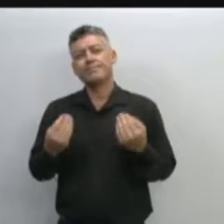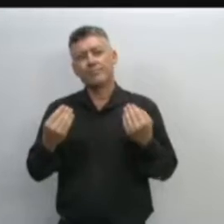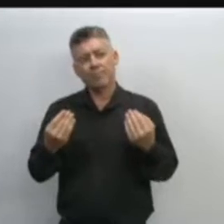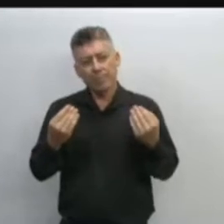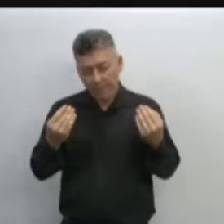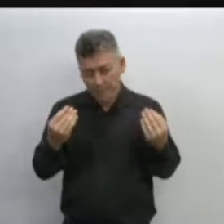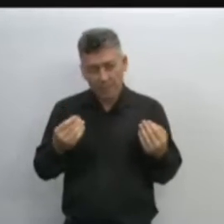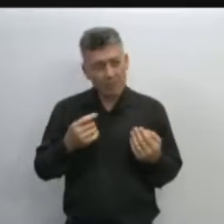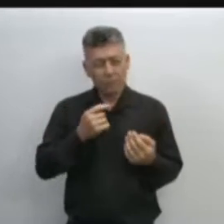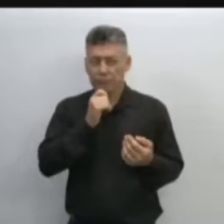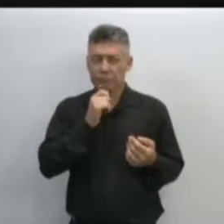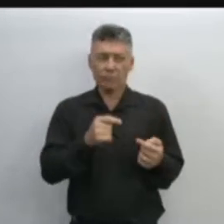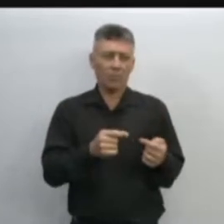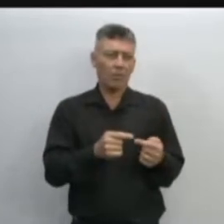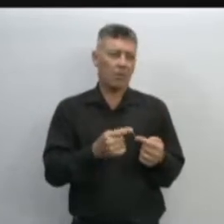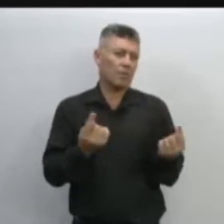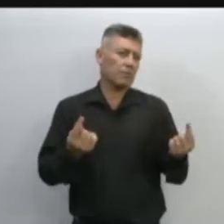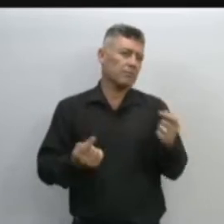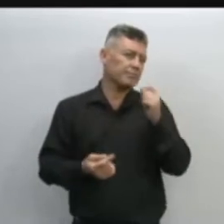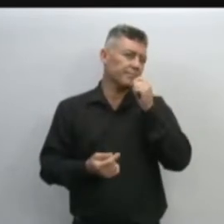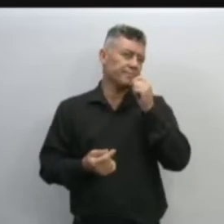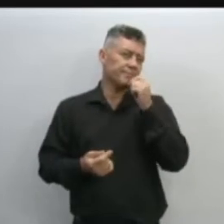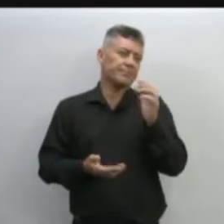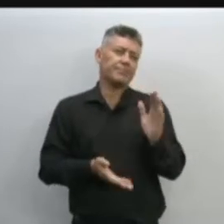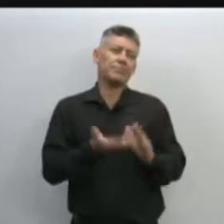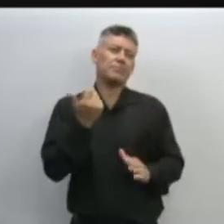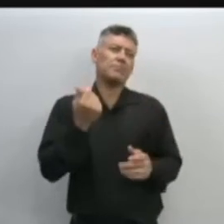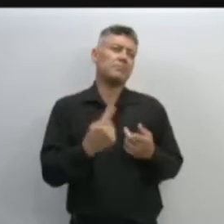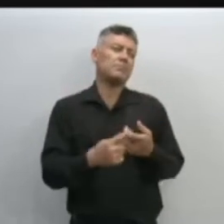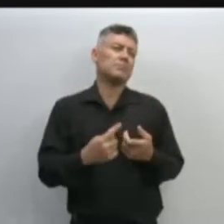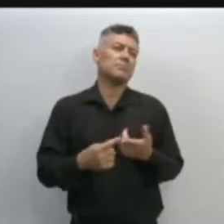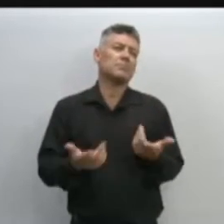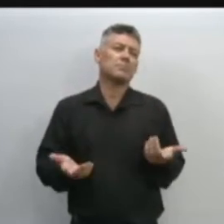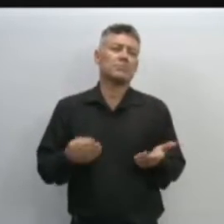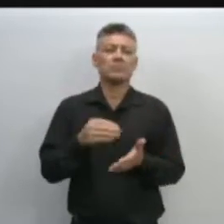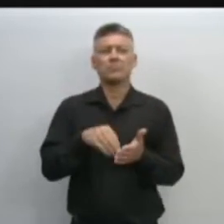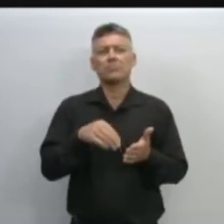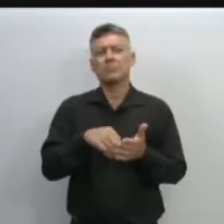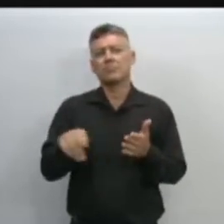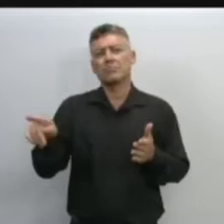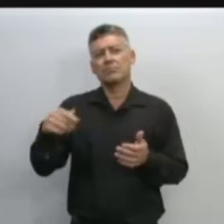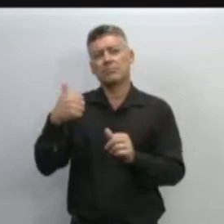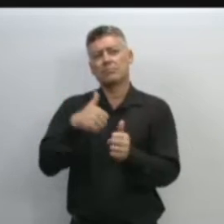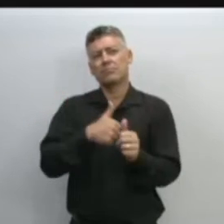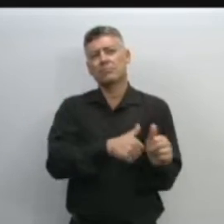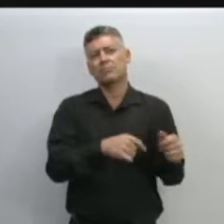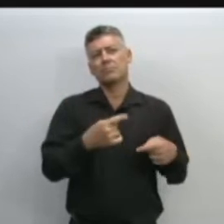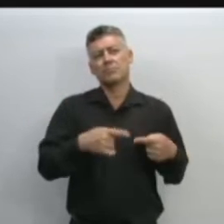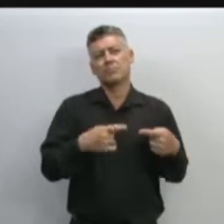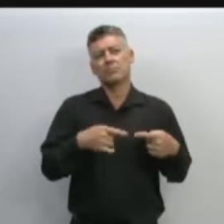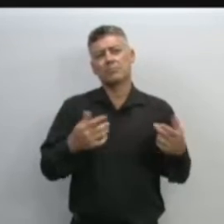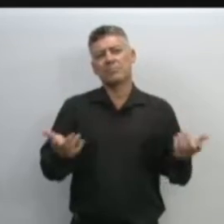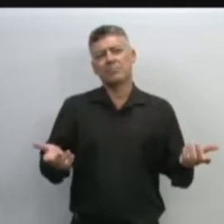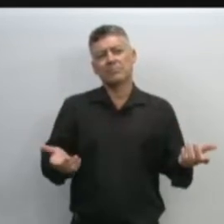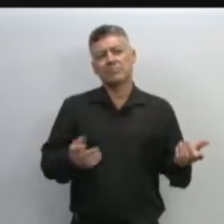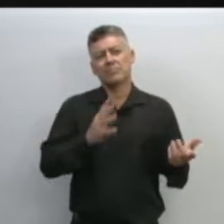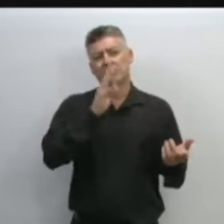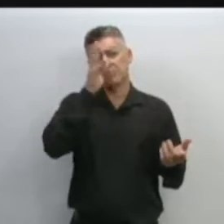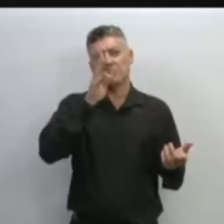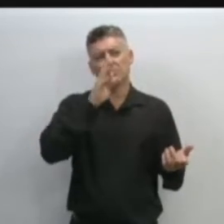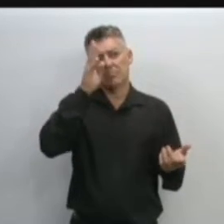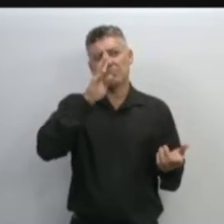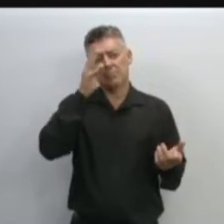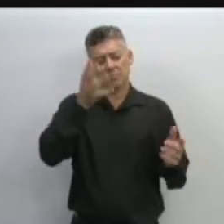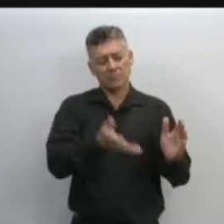estavam inapropriadas para o uso. Elas foram retiradas porque simplesmente o secretário, por perseguição política, ele retira as